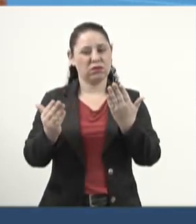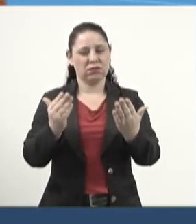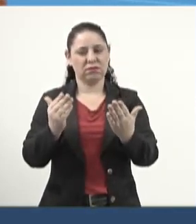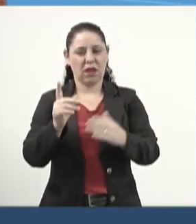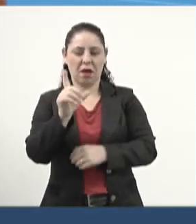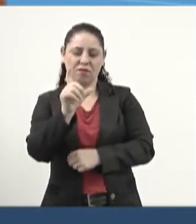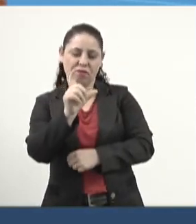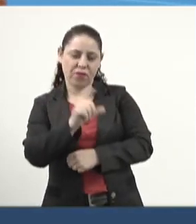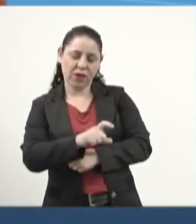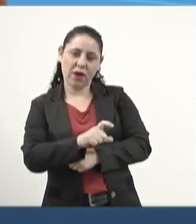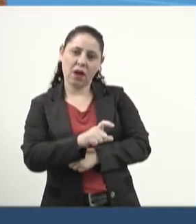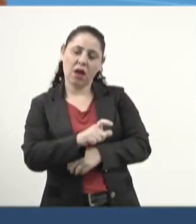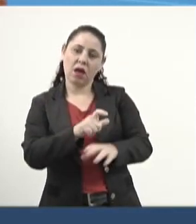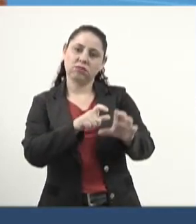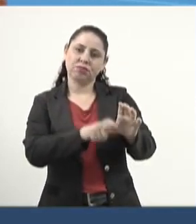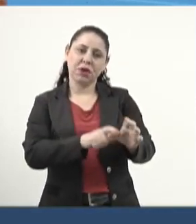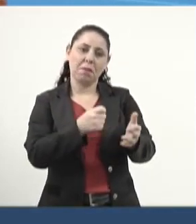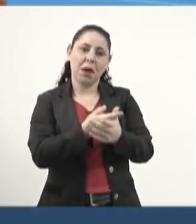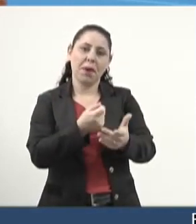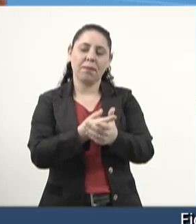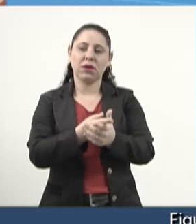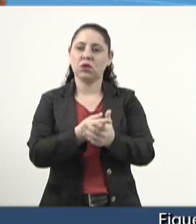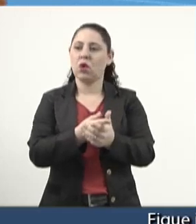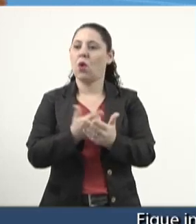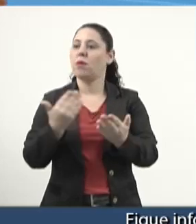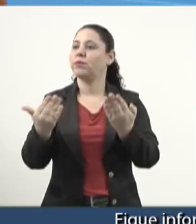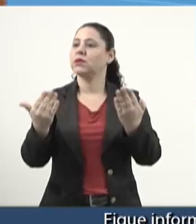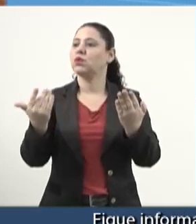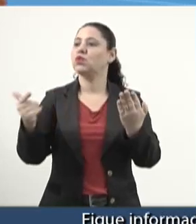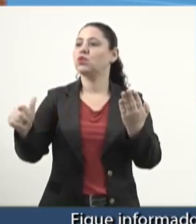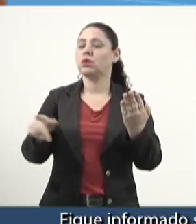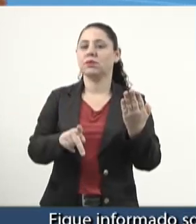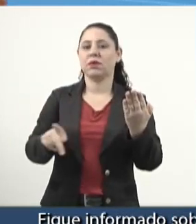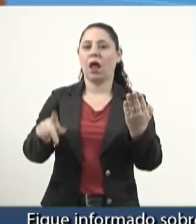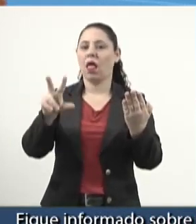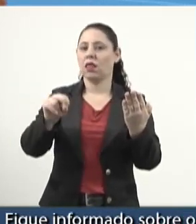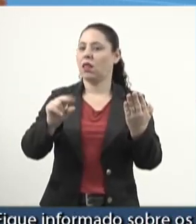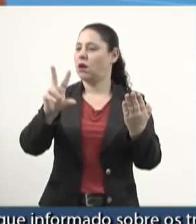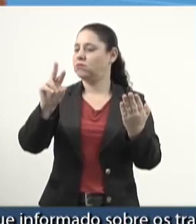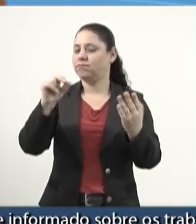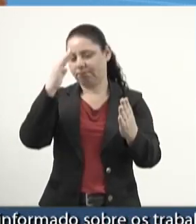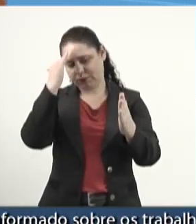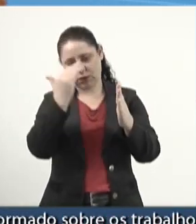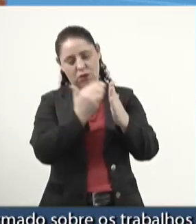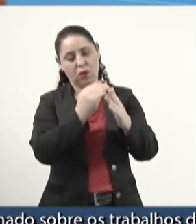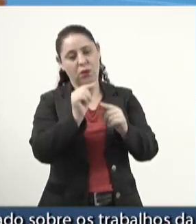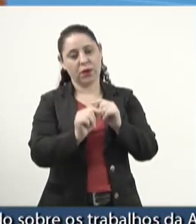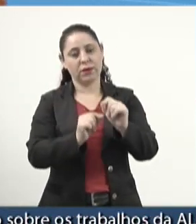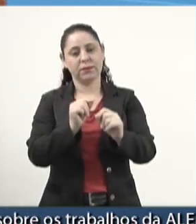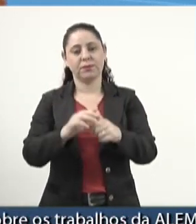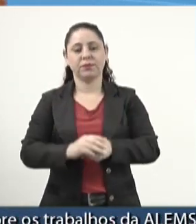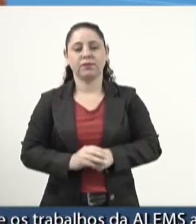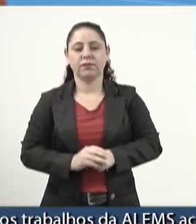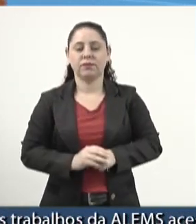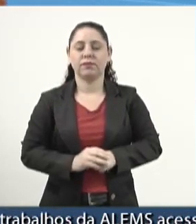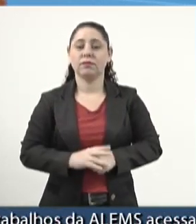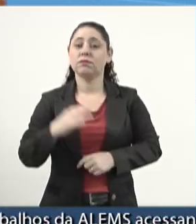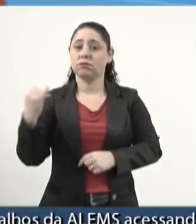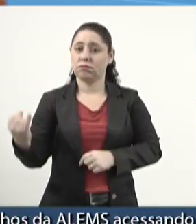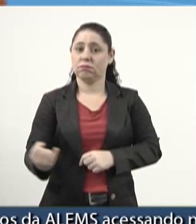no cartão corporativo e o que os outros gastaram, é não reconhecer